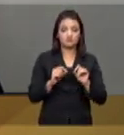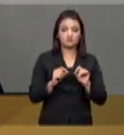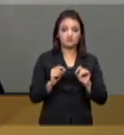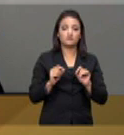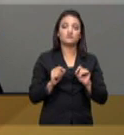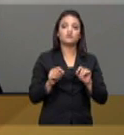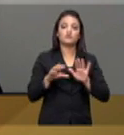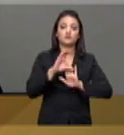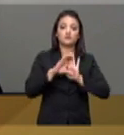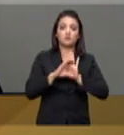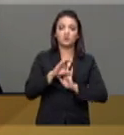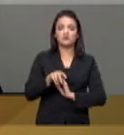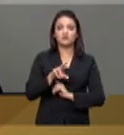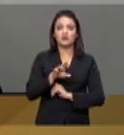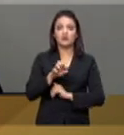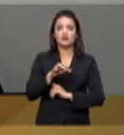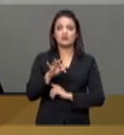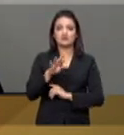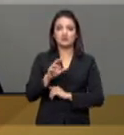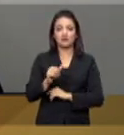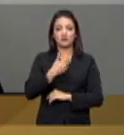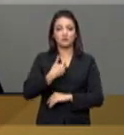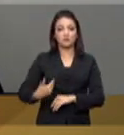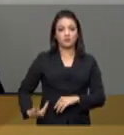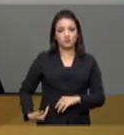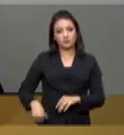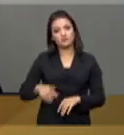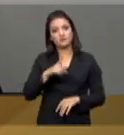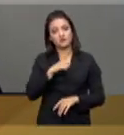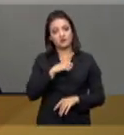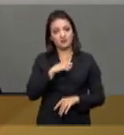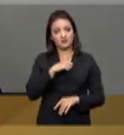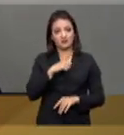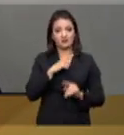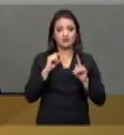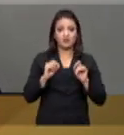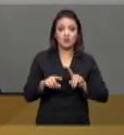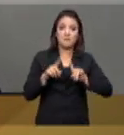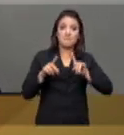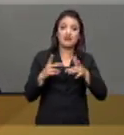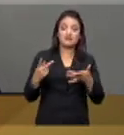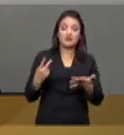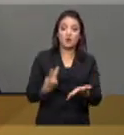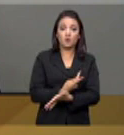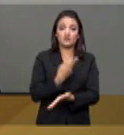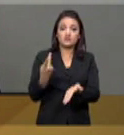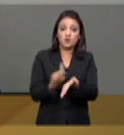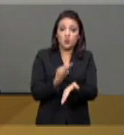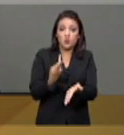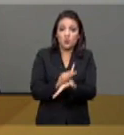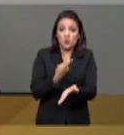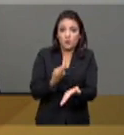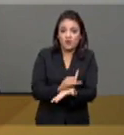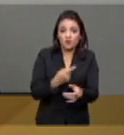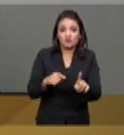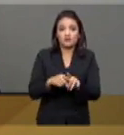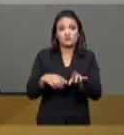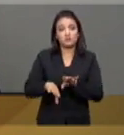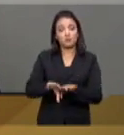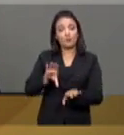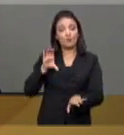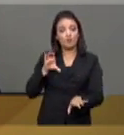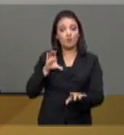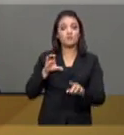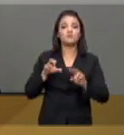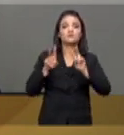Decreto-Lei 1598 de 77, fecho aspas, e que teria havido erro material e omissão quanto à interpretação do termo